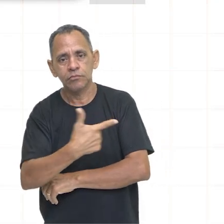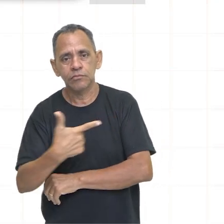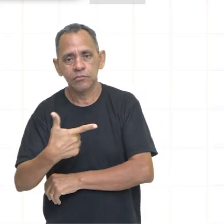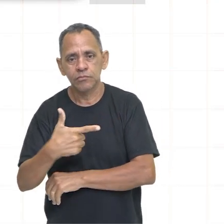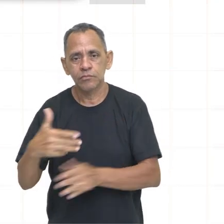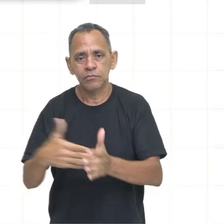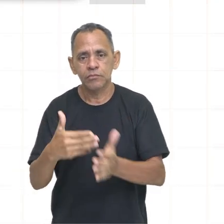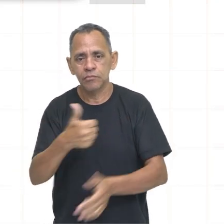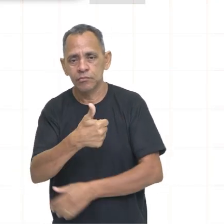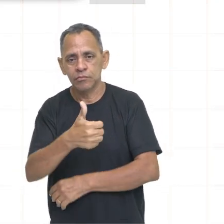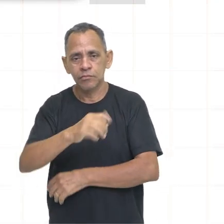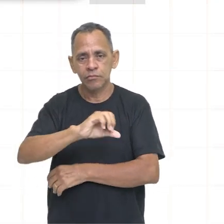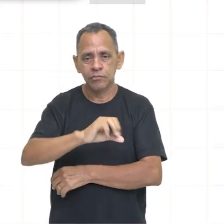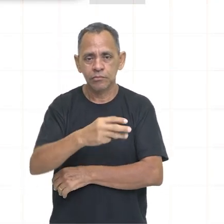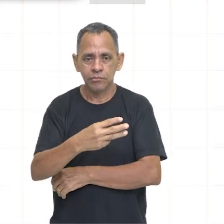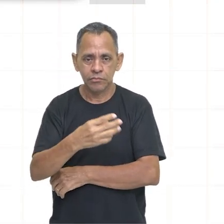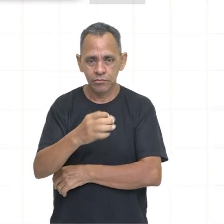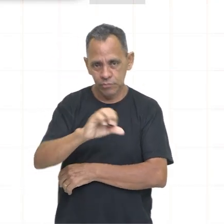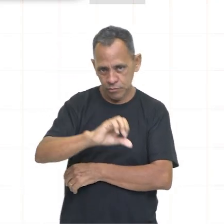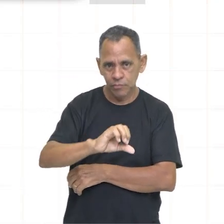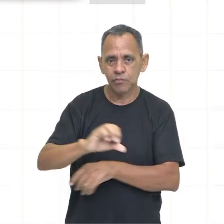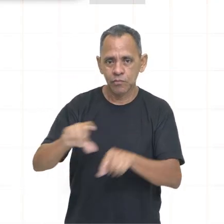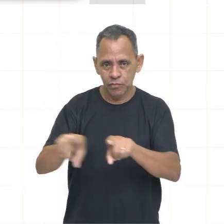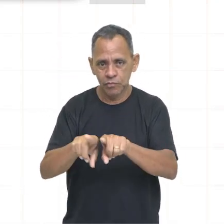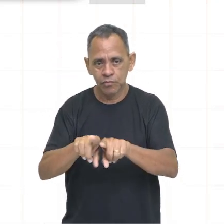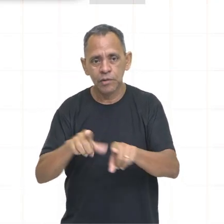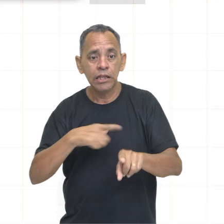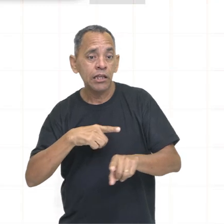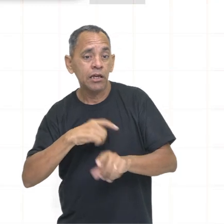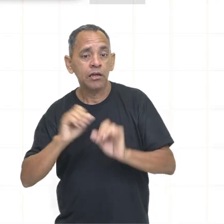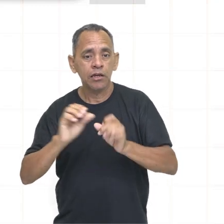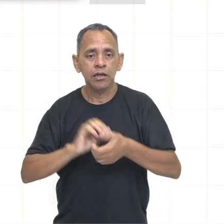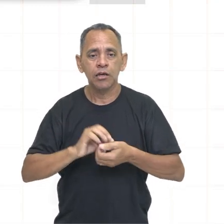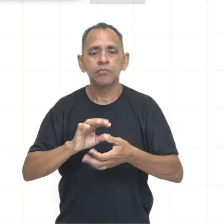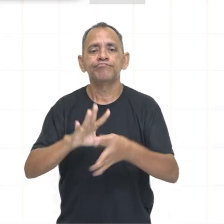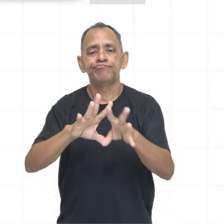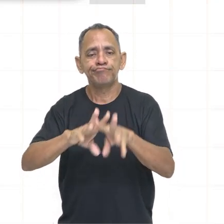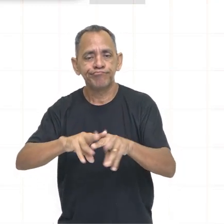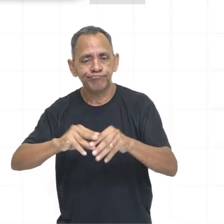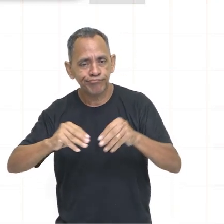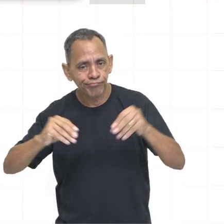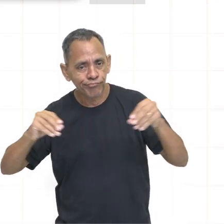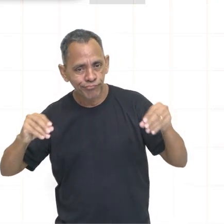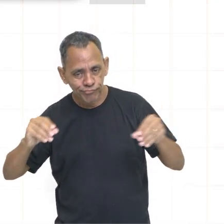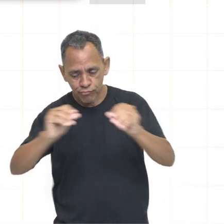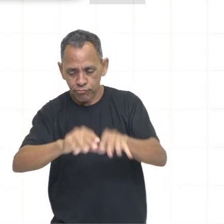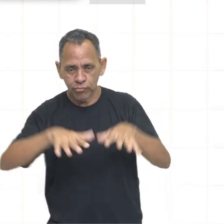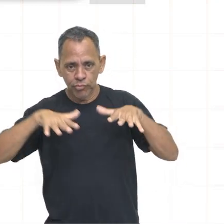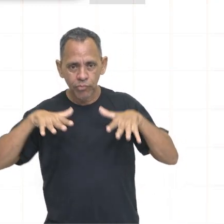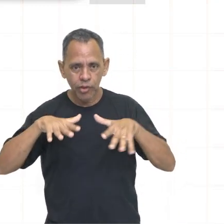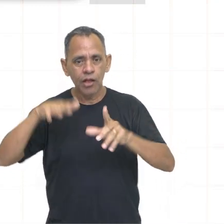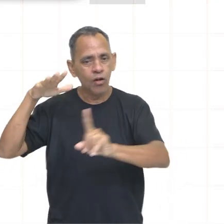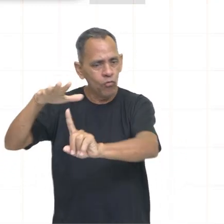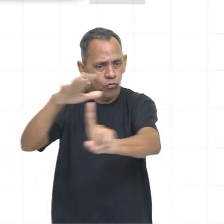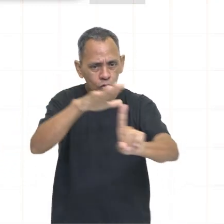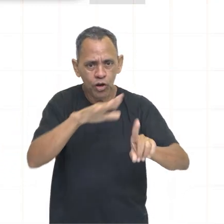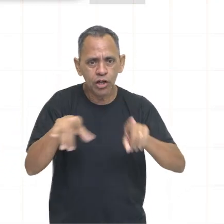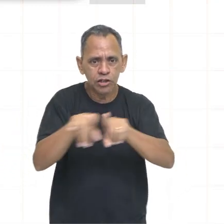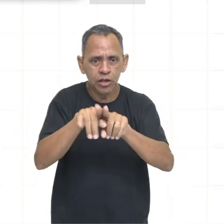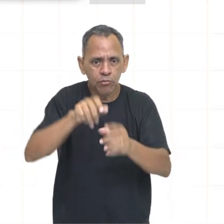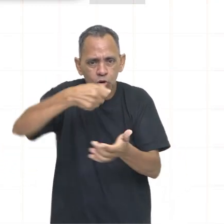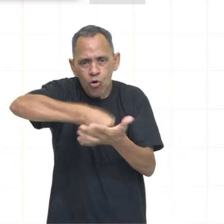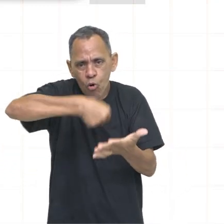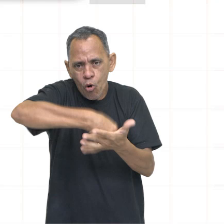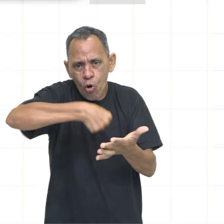até 1939, em que há a dissolução do parlamento e repressão da oposição, em que